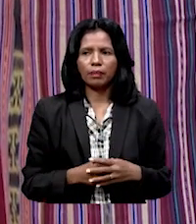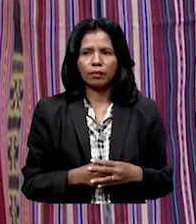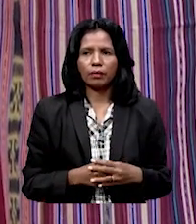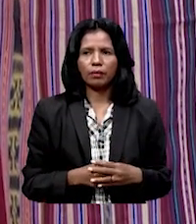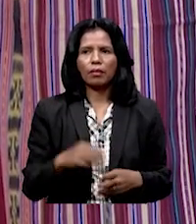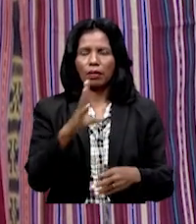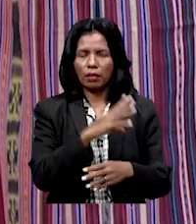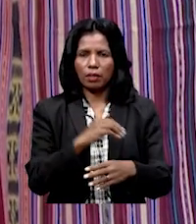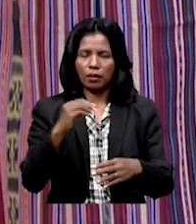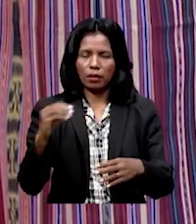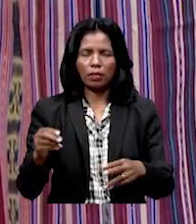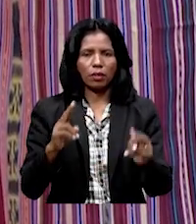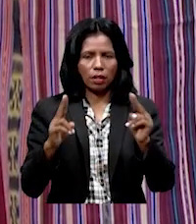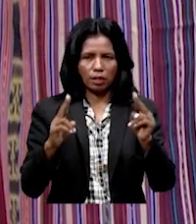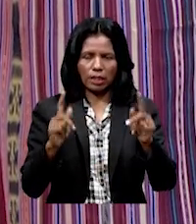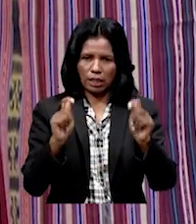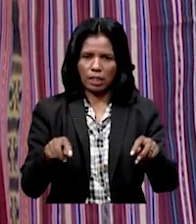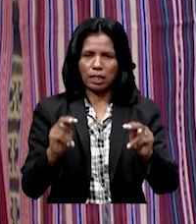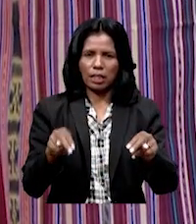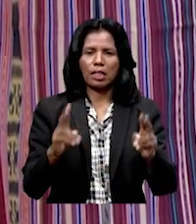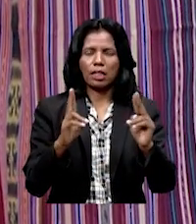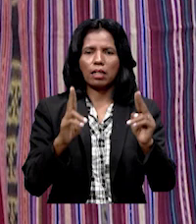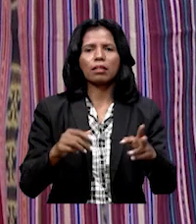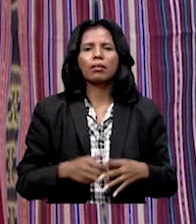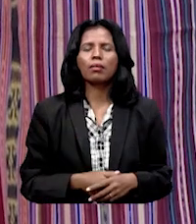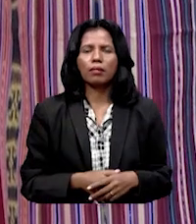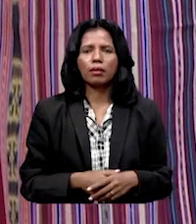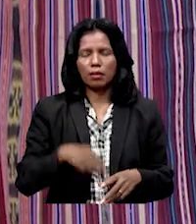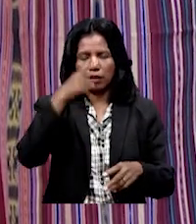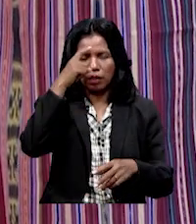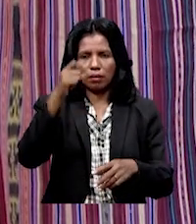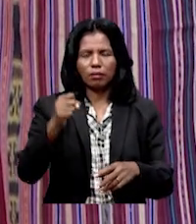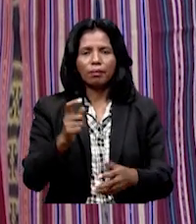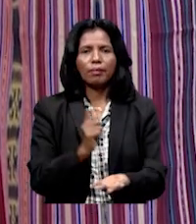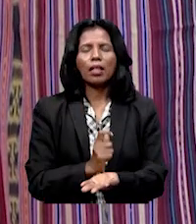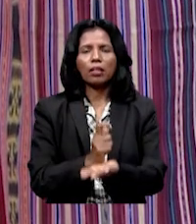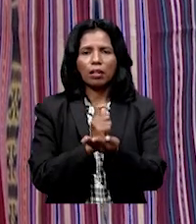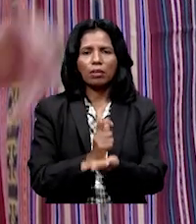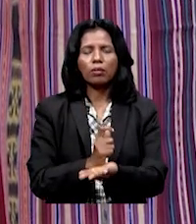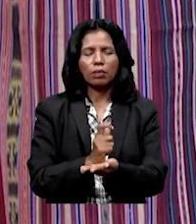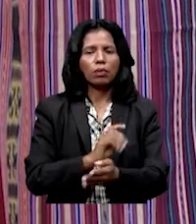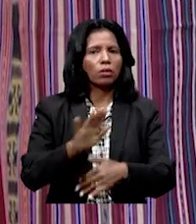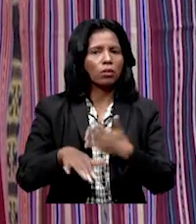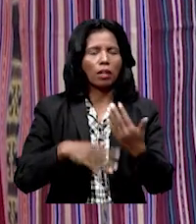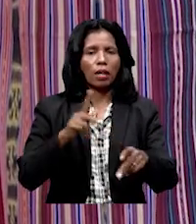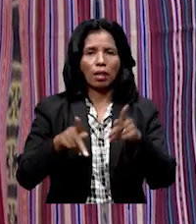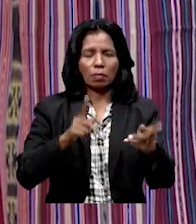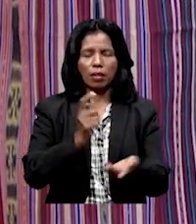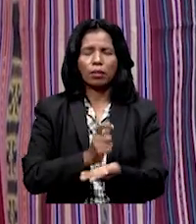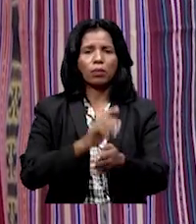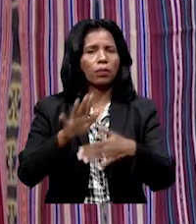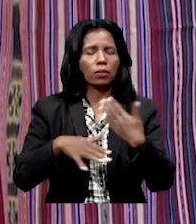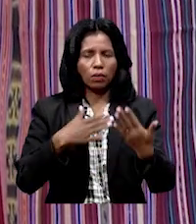No acelerado, tem que lalais. Também é, se Ataoro ou Ansirahoto, população toma ação